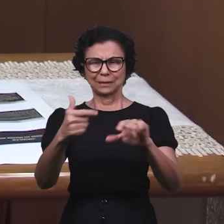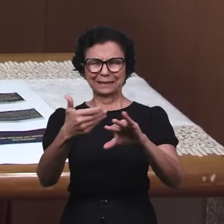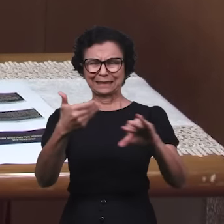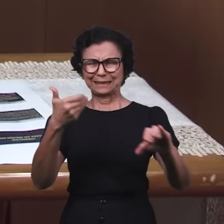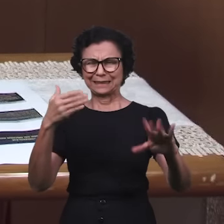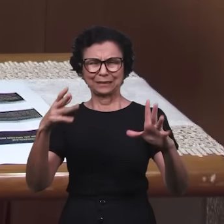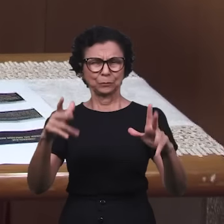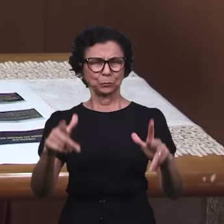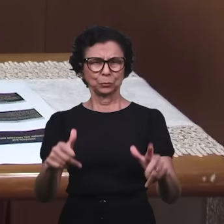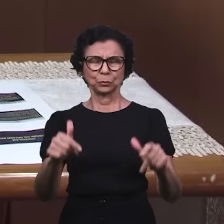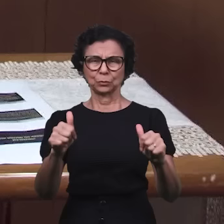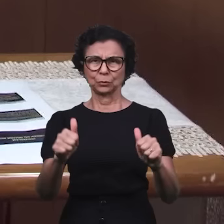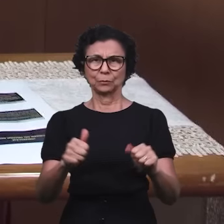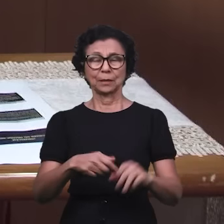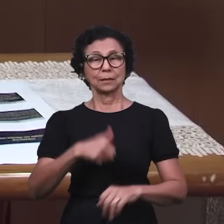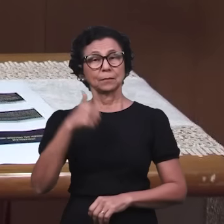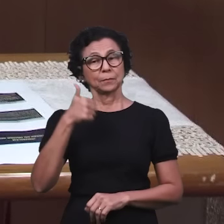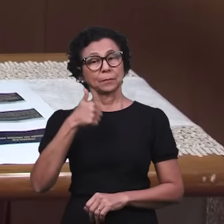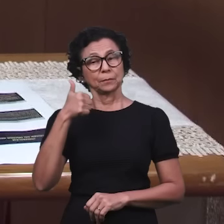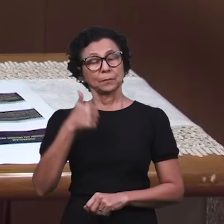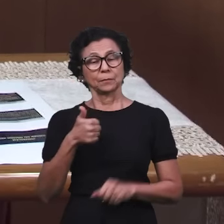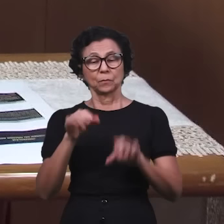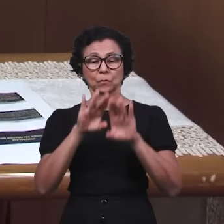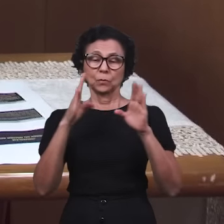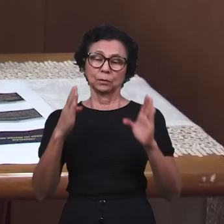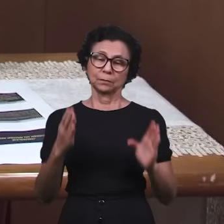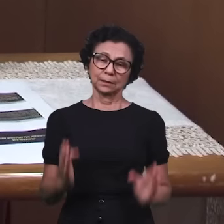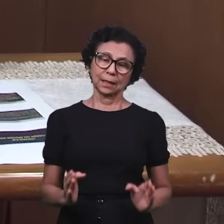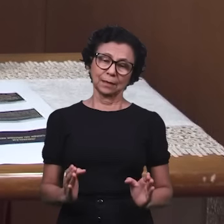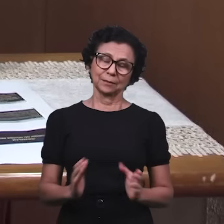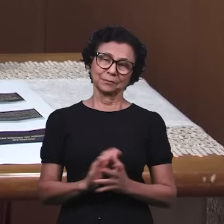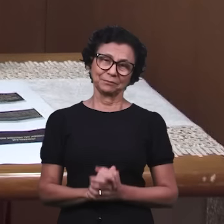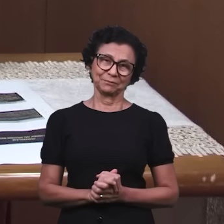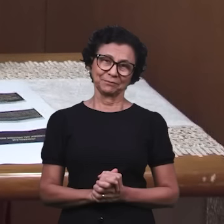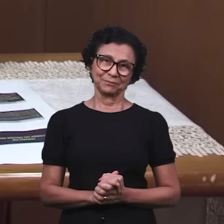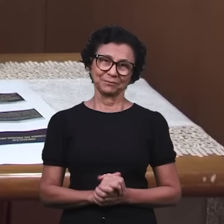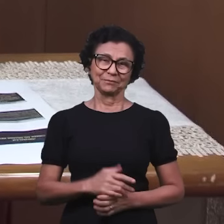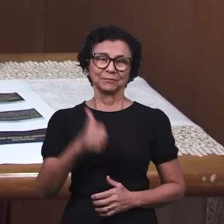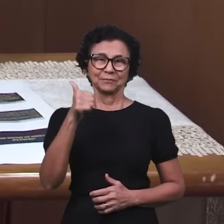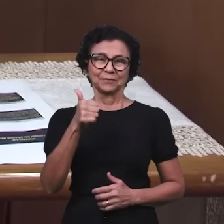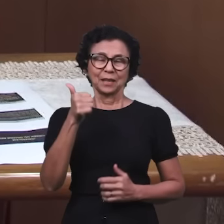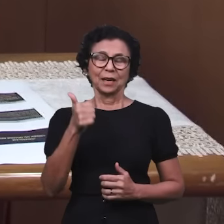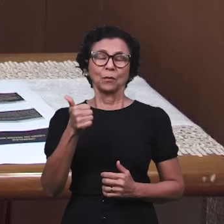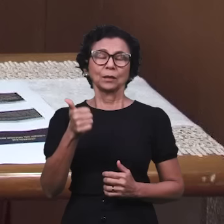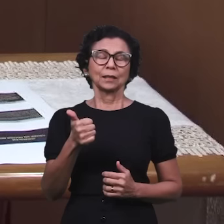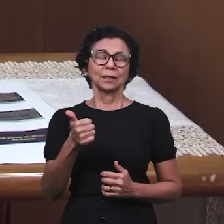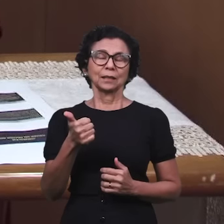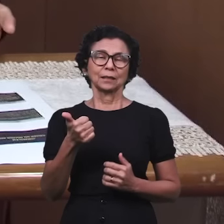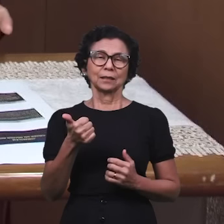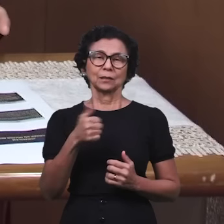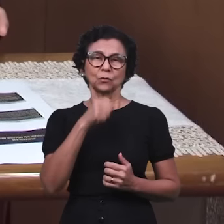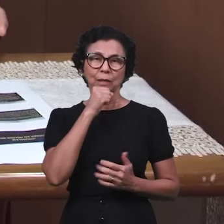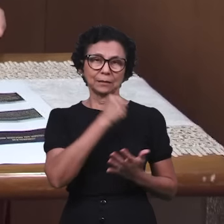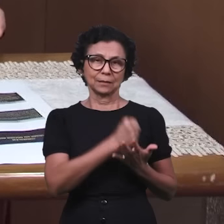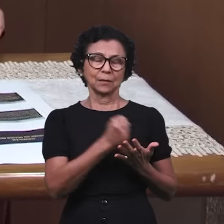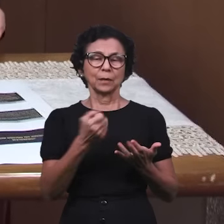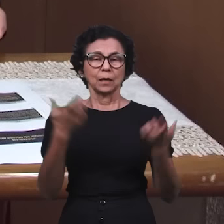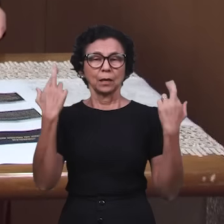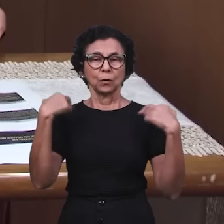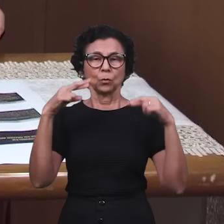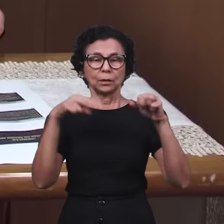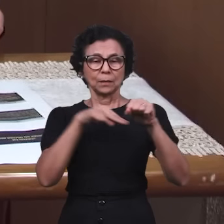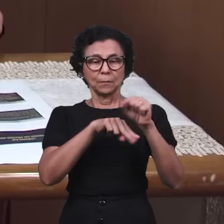holocaustos. Precisava passar pelo sacrifício do Senhor Jesus. Por isso que nós clamamos. O clamor não é uma tradição, é